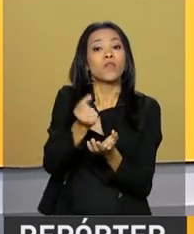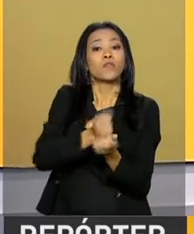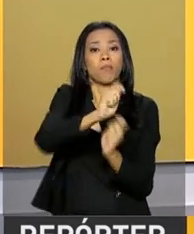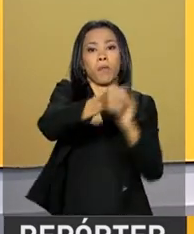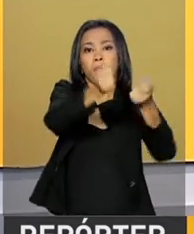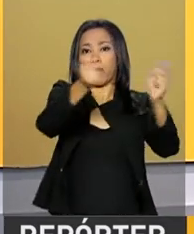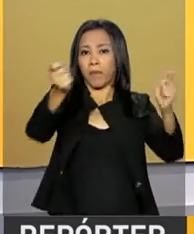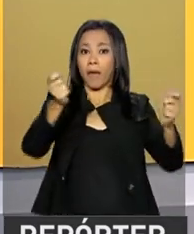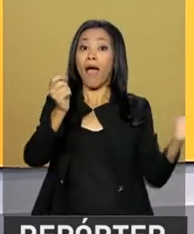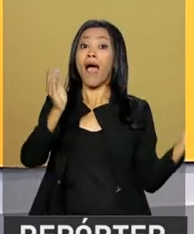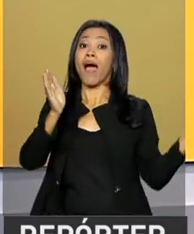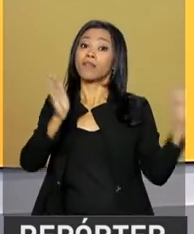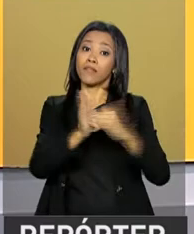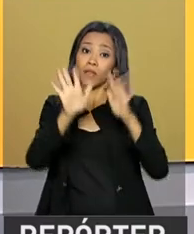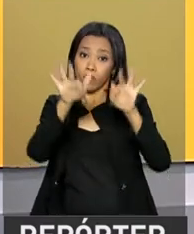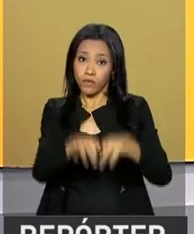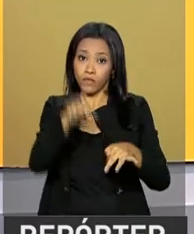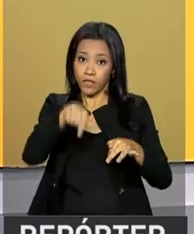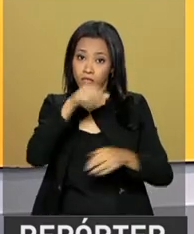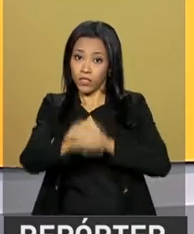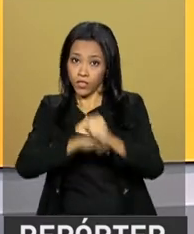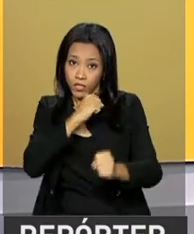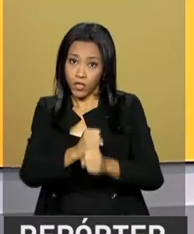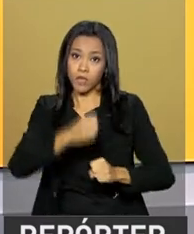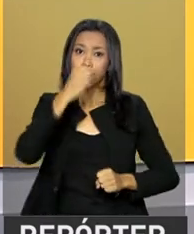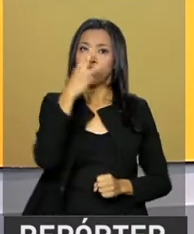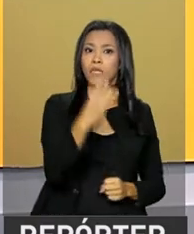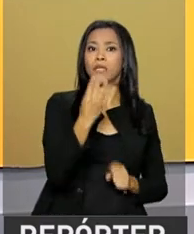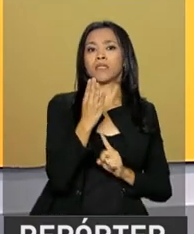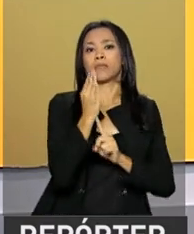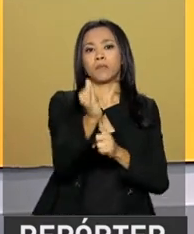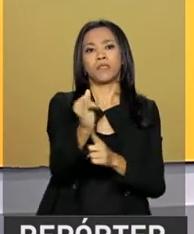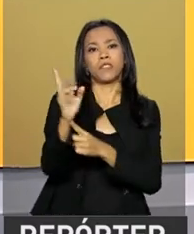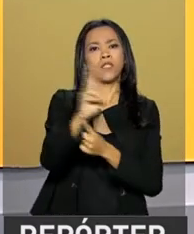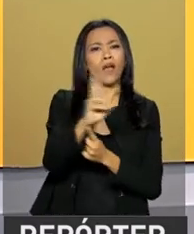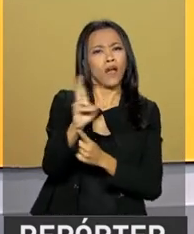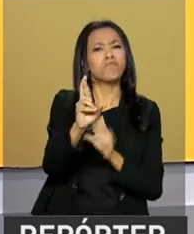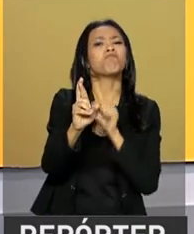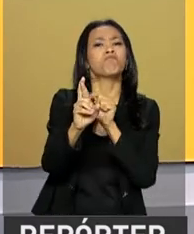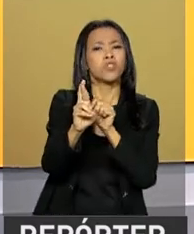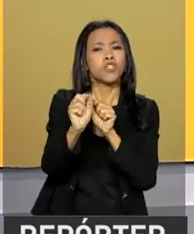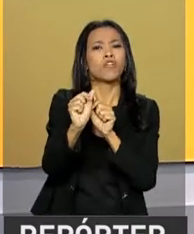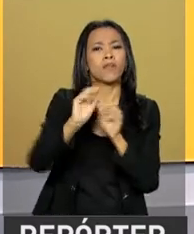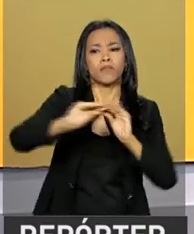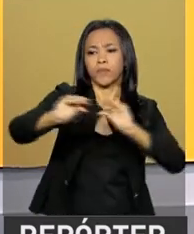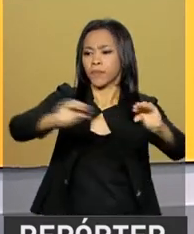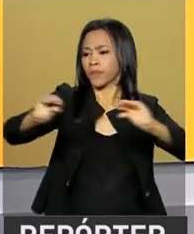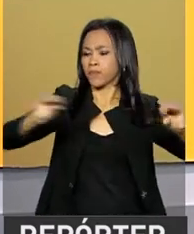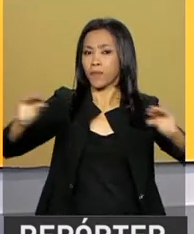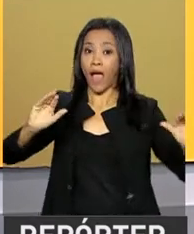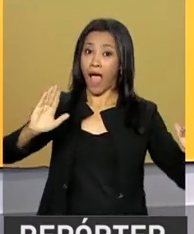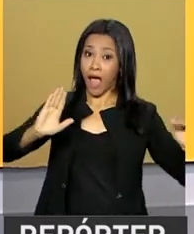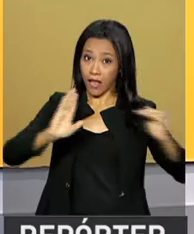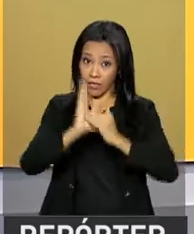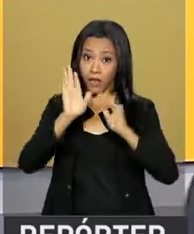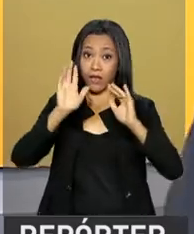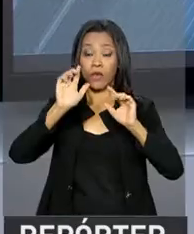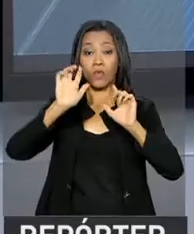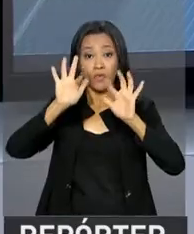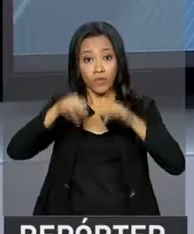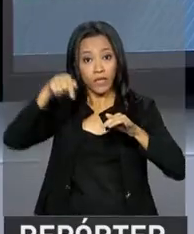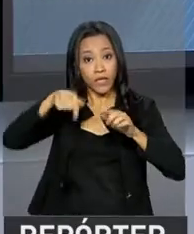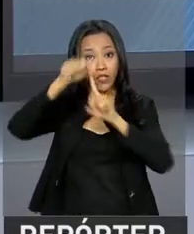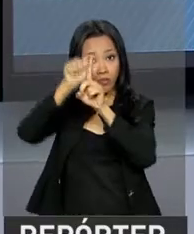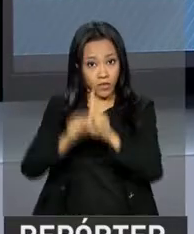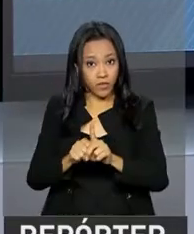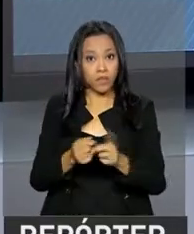até o fim deste ano cerca de 3 bilhões de reais vão ser redistribuídos até o fim deste mês